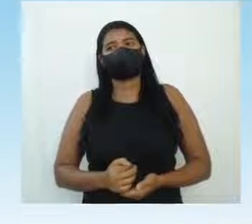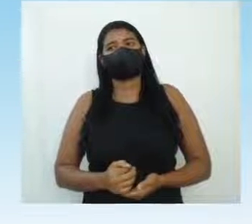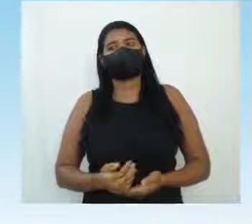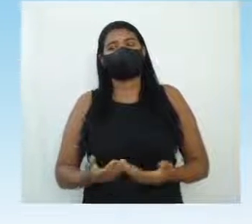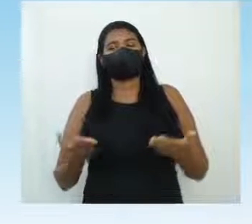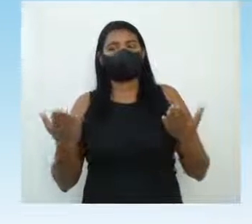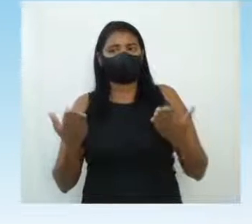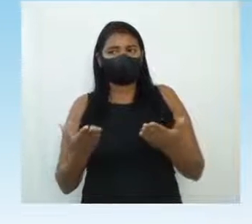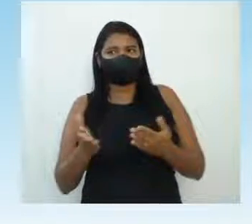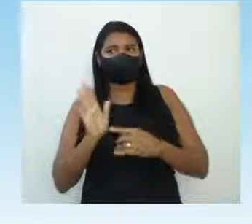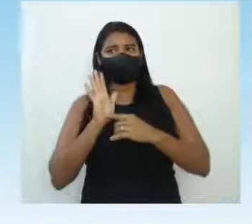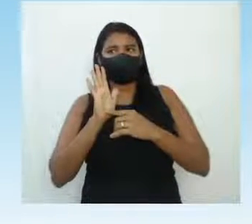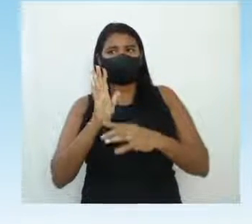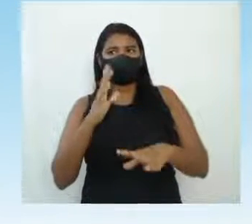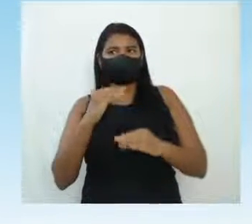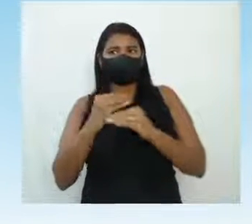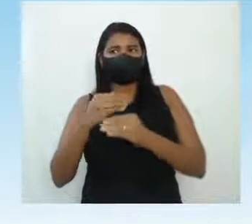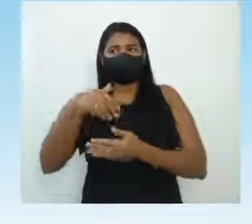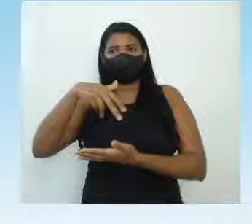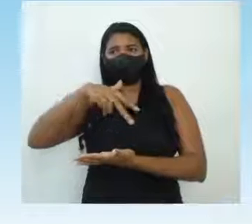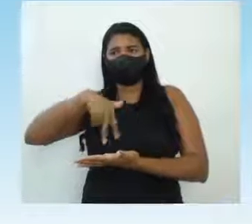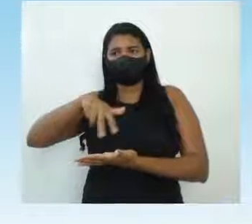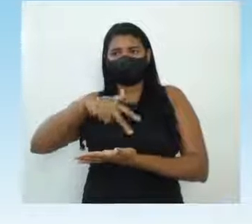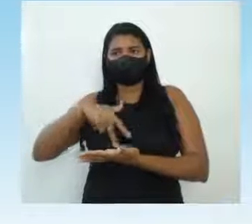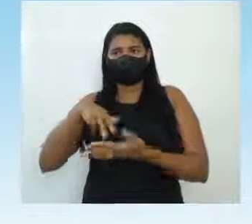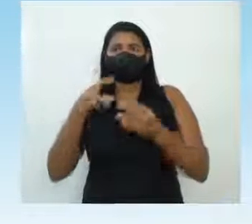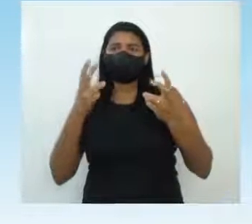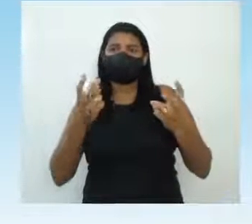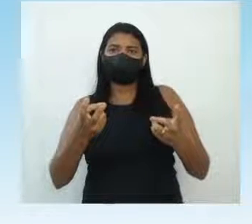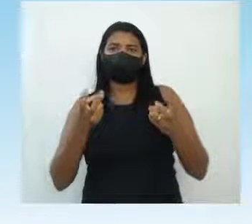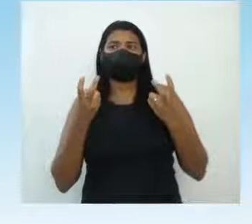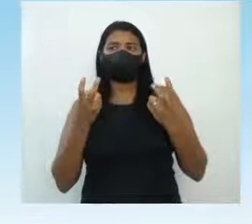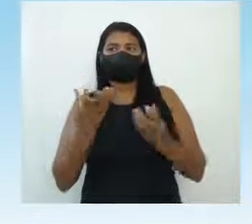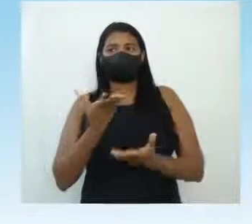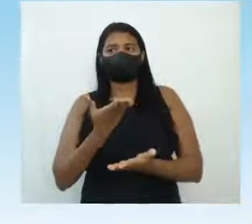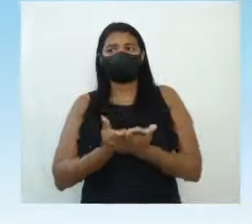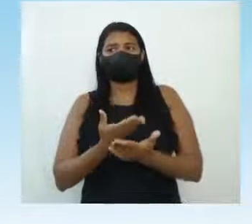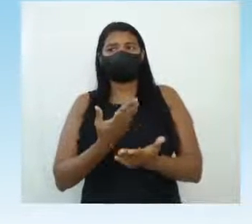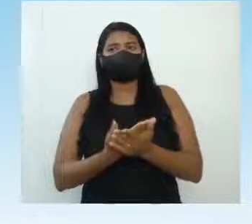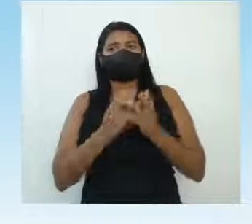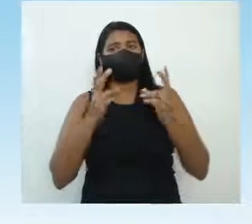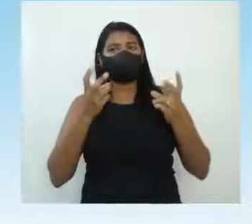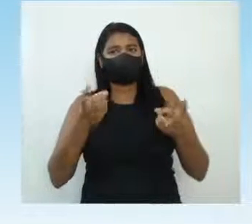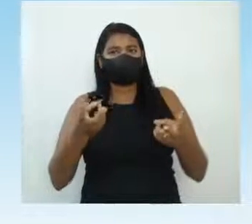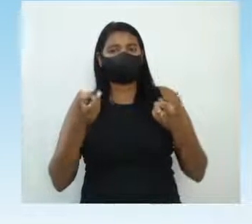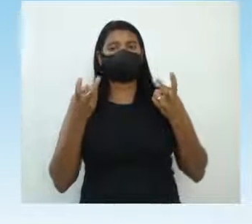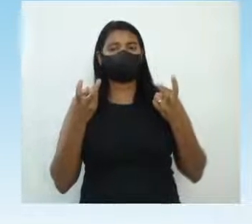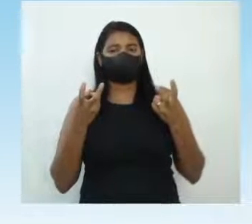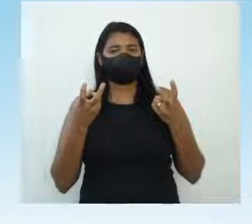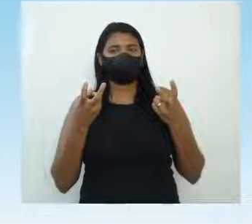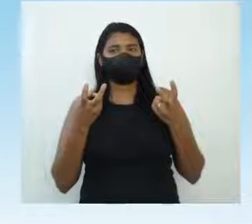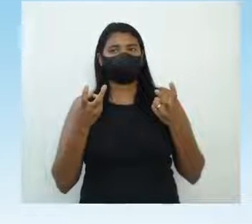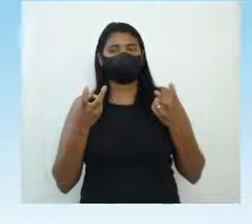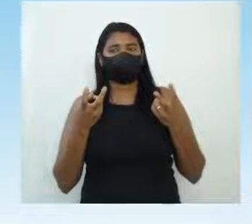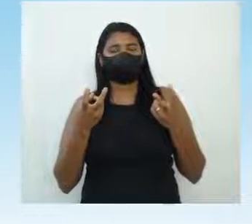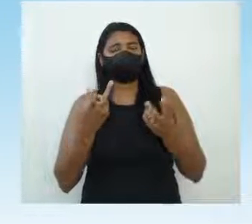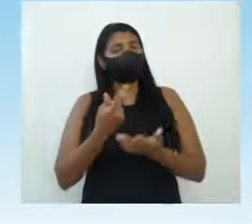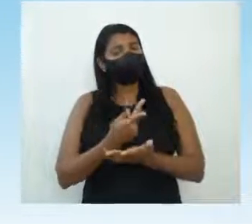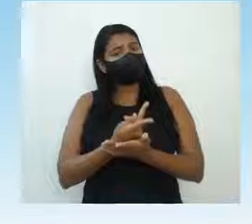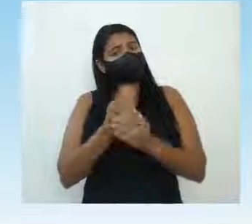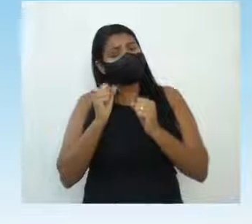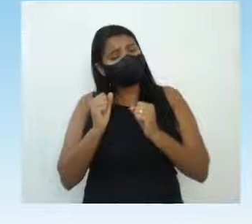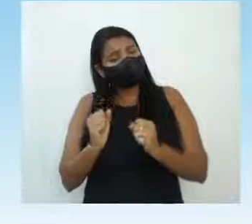próximas apresentações de dança, vejam, estudem, percebam esses movimentos que podem